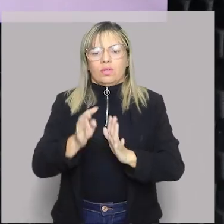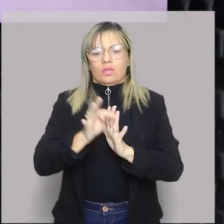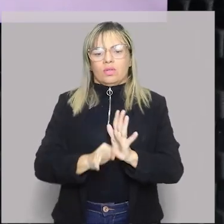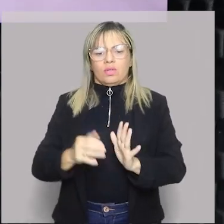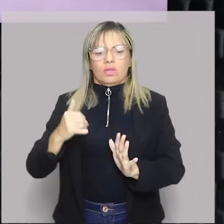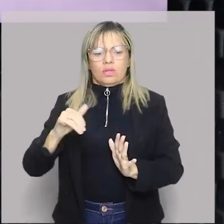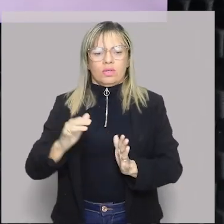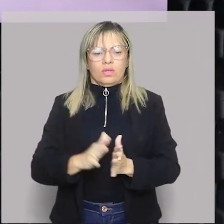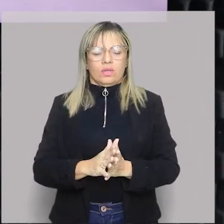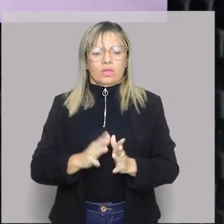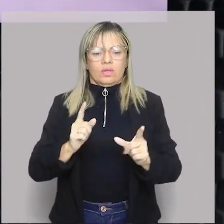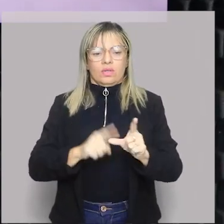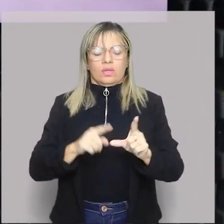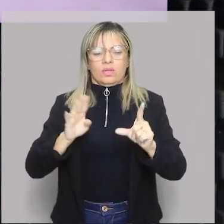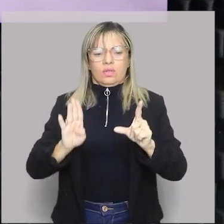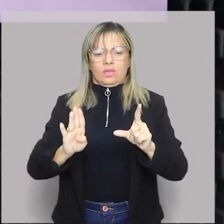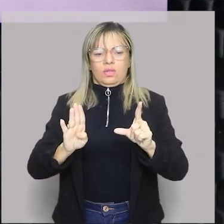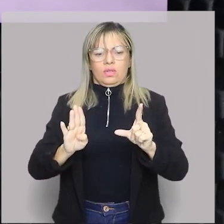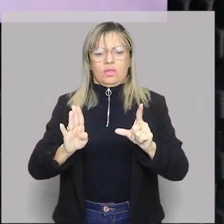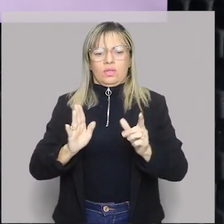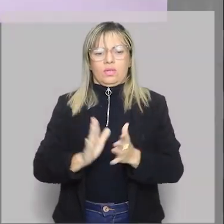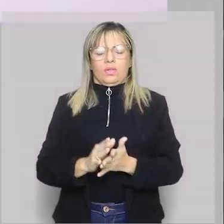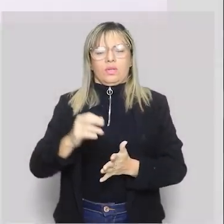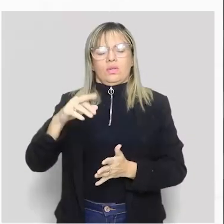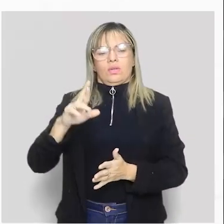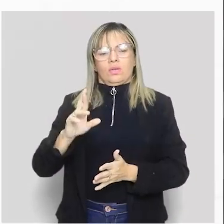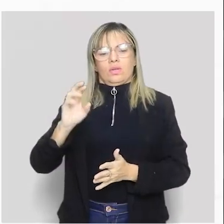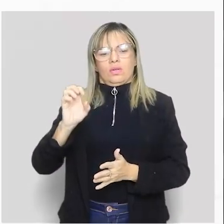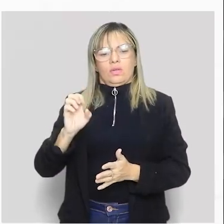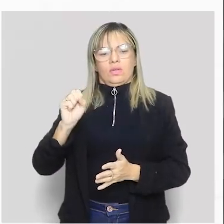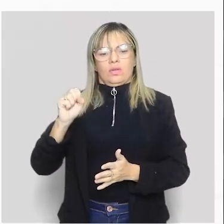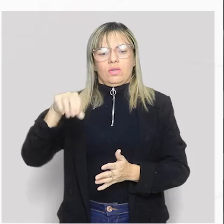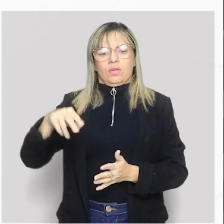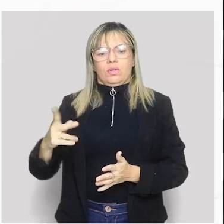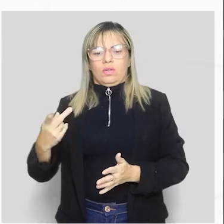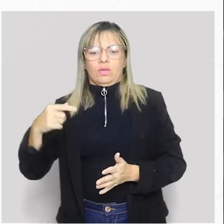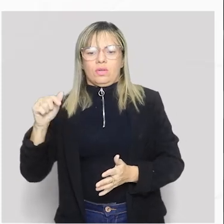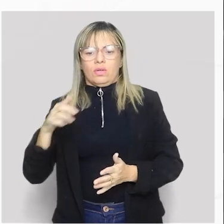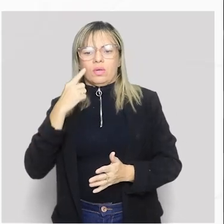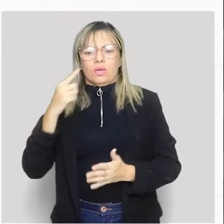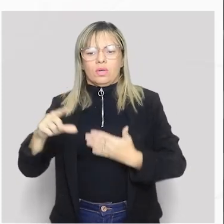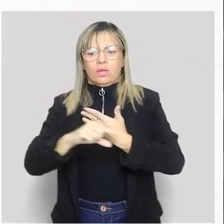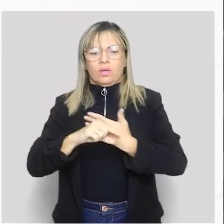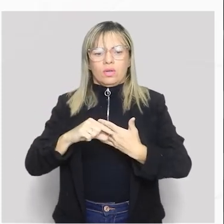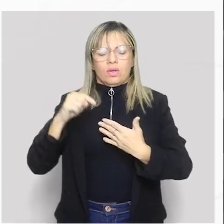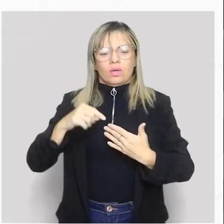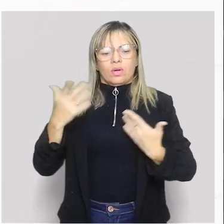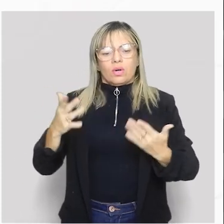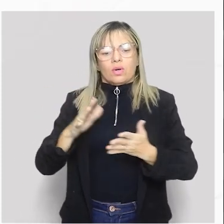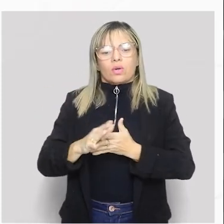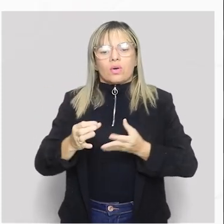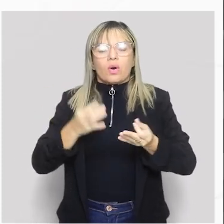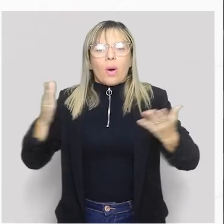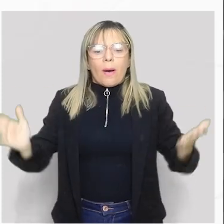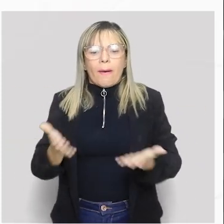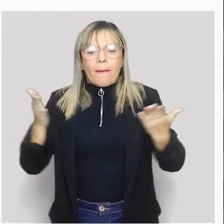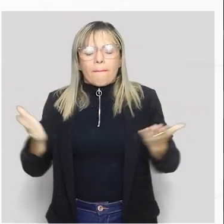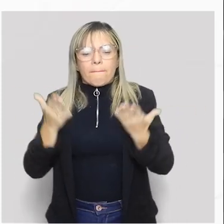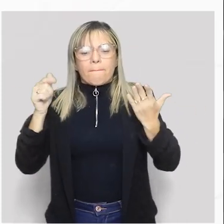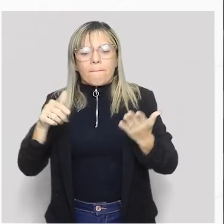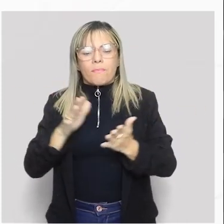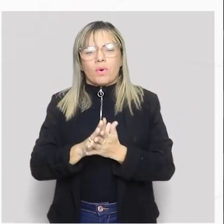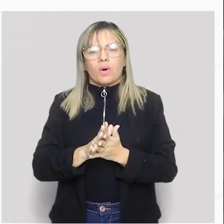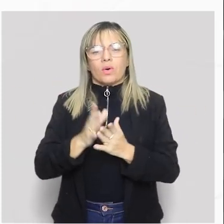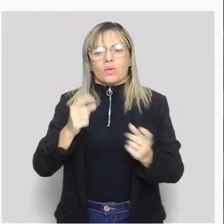A. A resenha seria uma resenha considerando que o autor vale-se de juízo de valor ao promover o